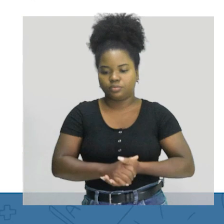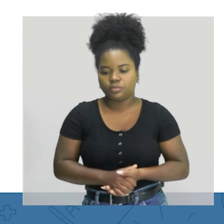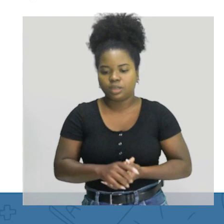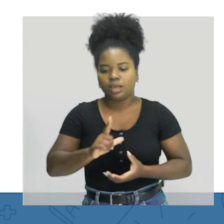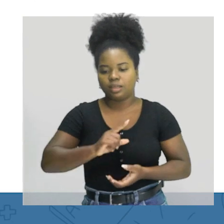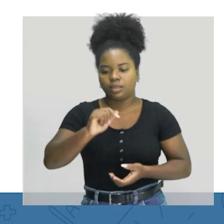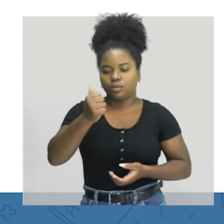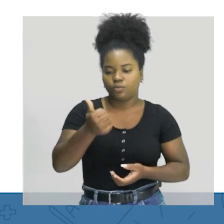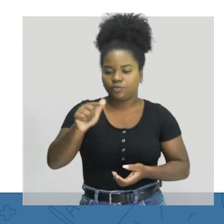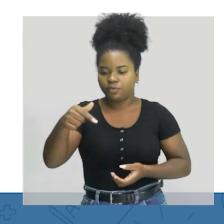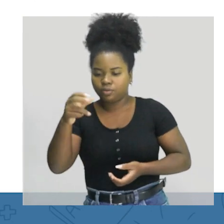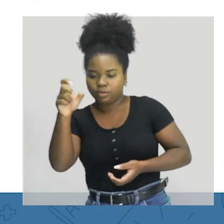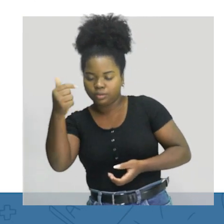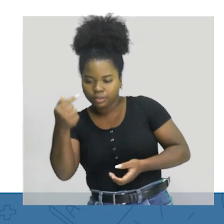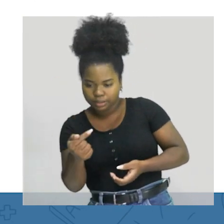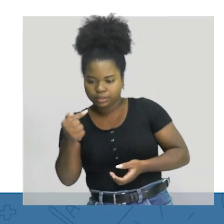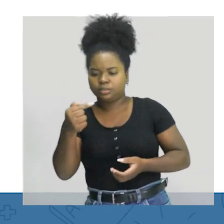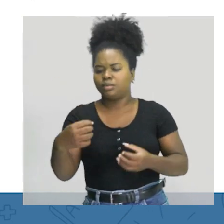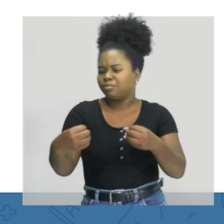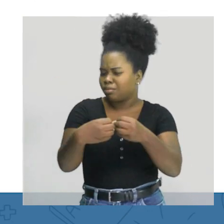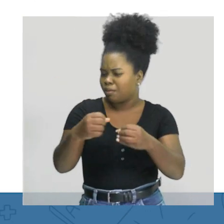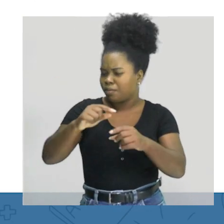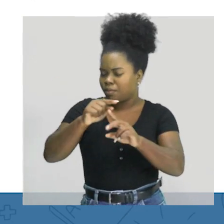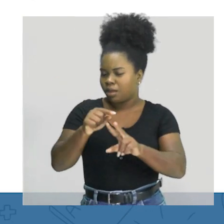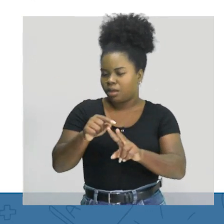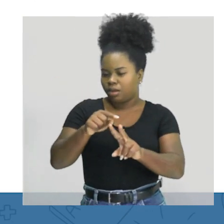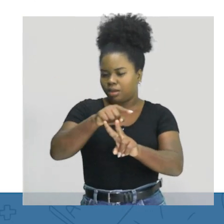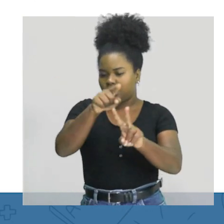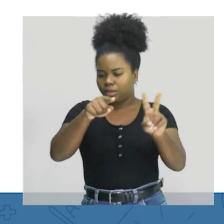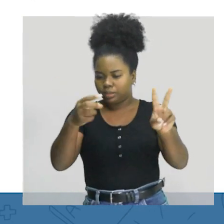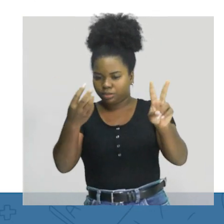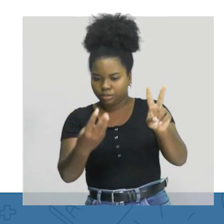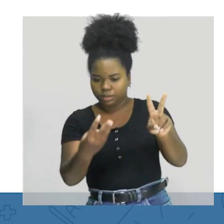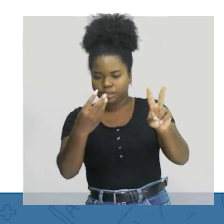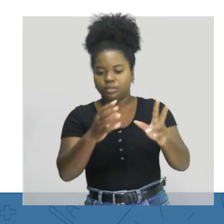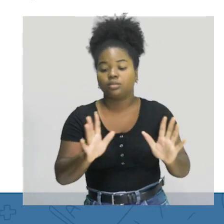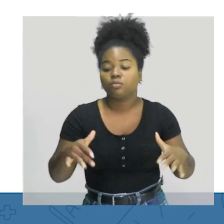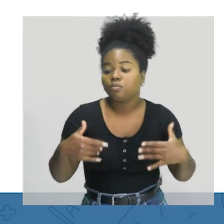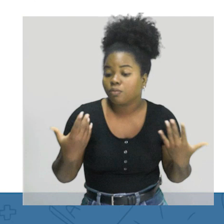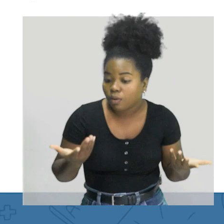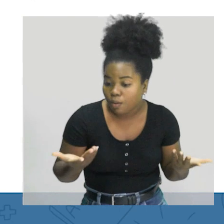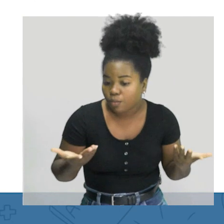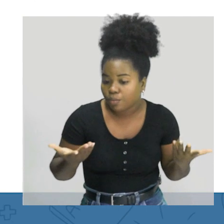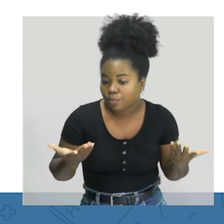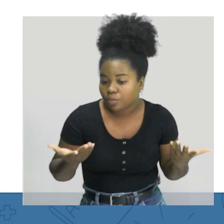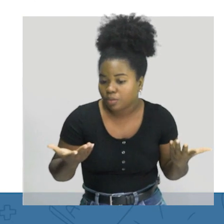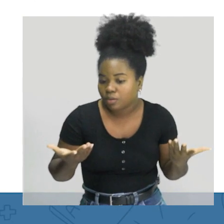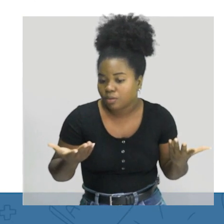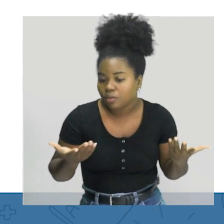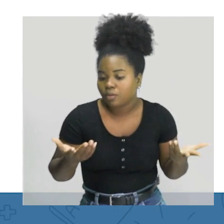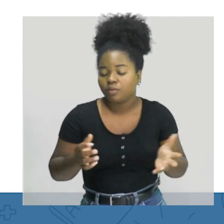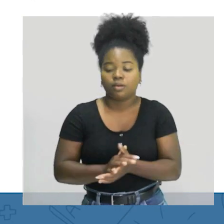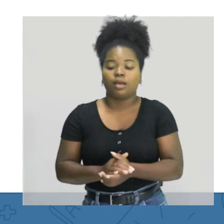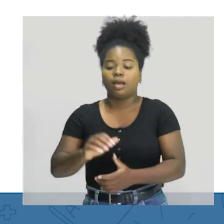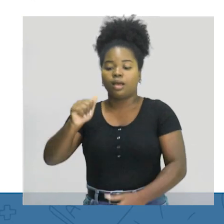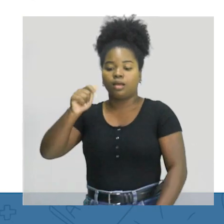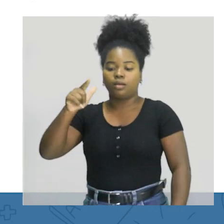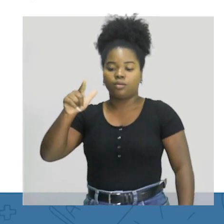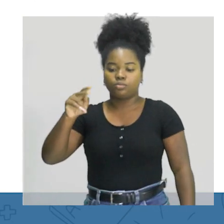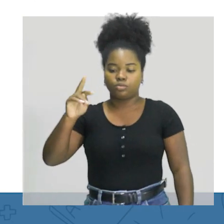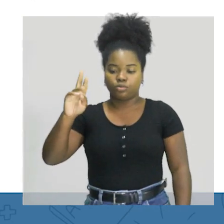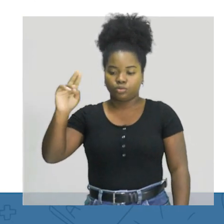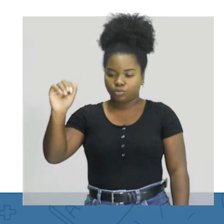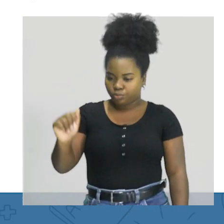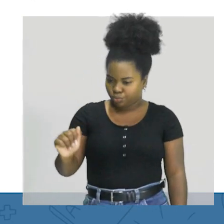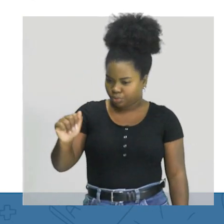Considere 1,7 como aproximação para a raiz de 3. Qual deveria ser a altura mínima do viaduto em